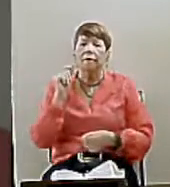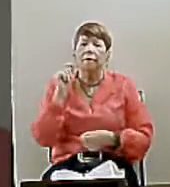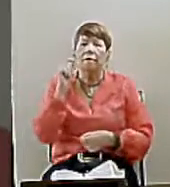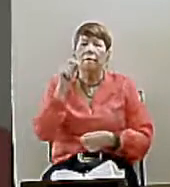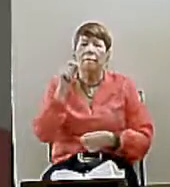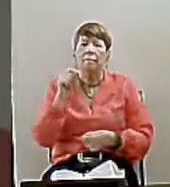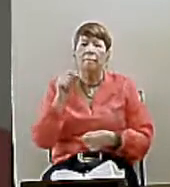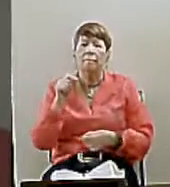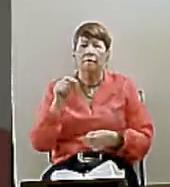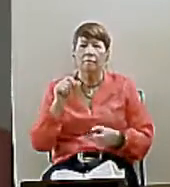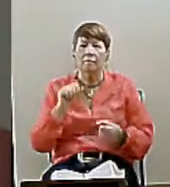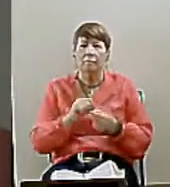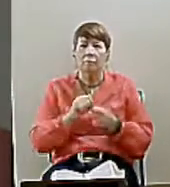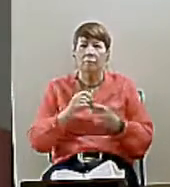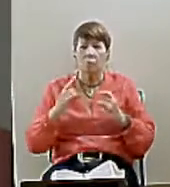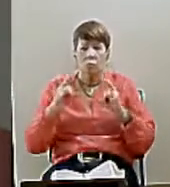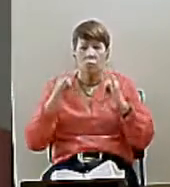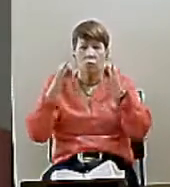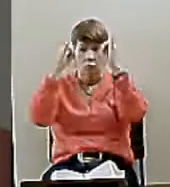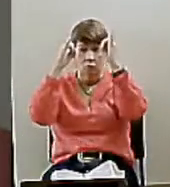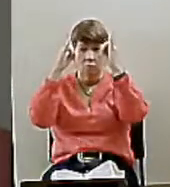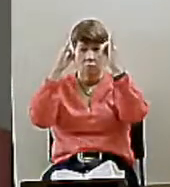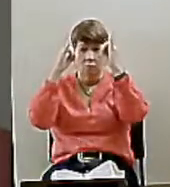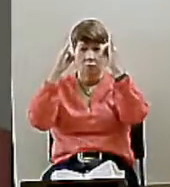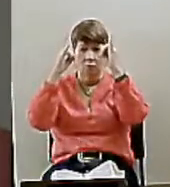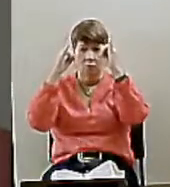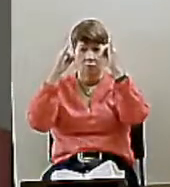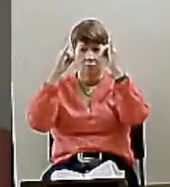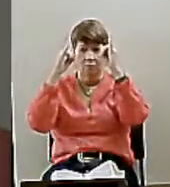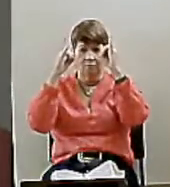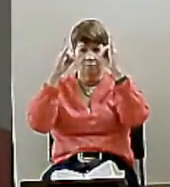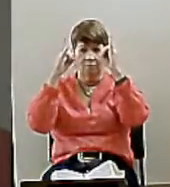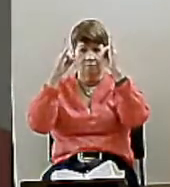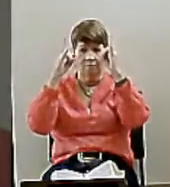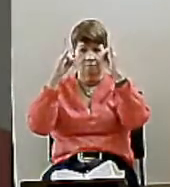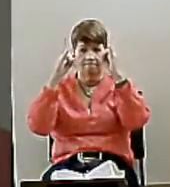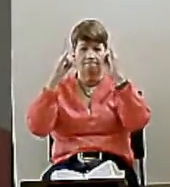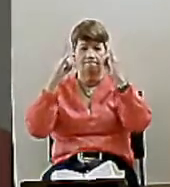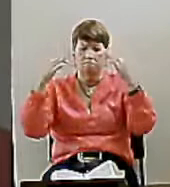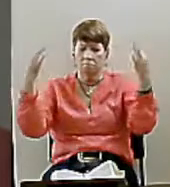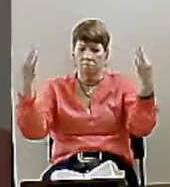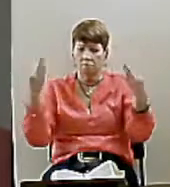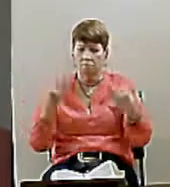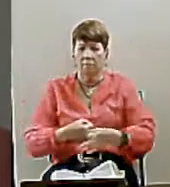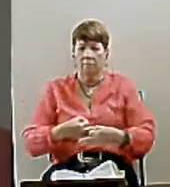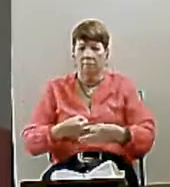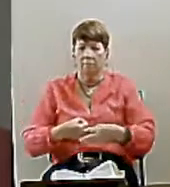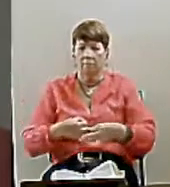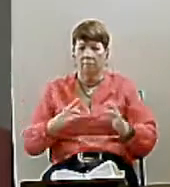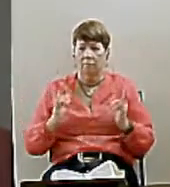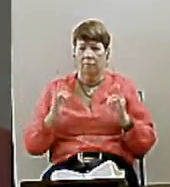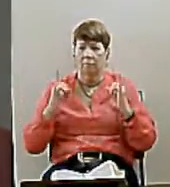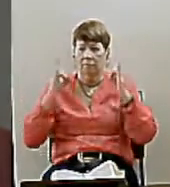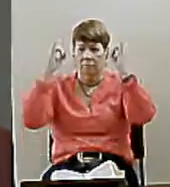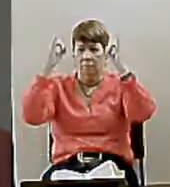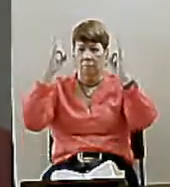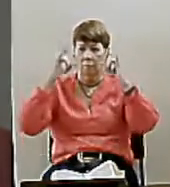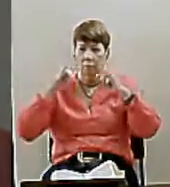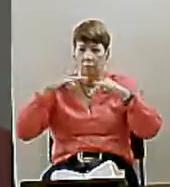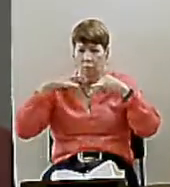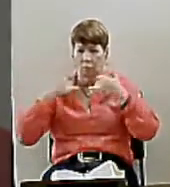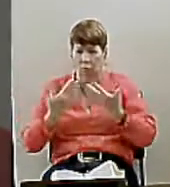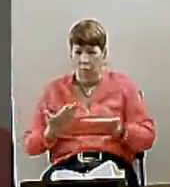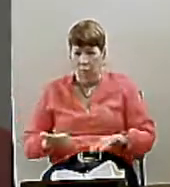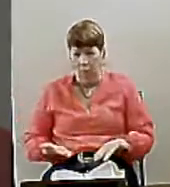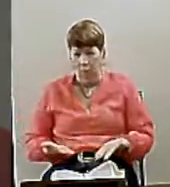esse prédio ele não somente fez com prudência porque não queria que ele desabasse sobre alguém mas também o fez com habilidade